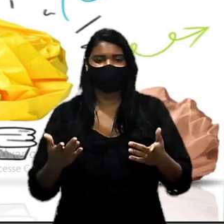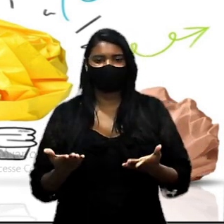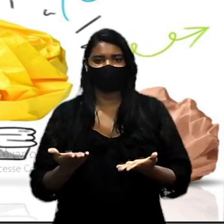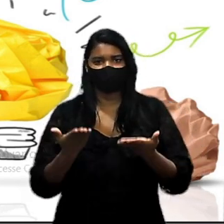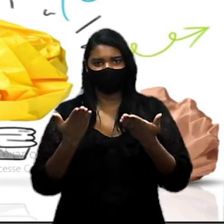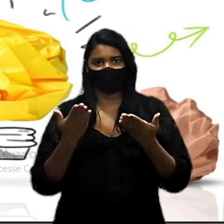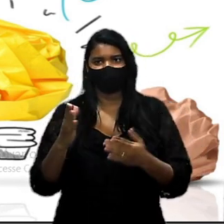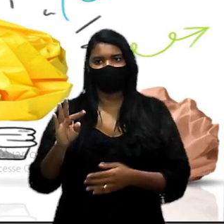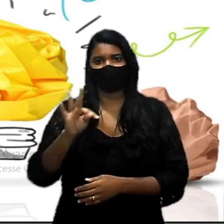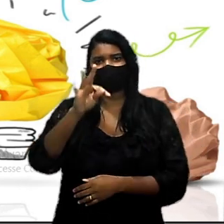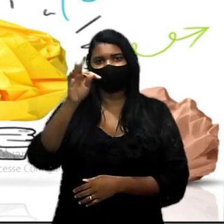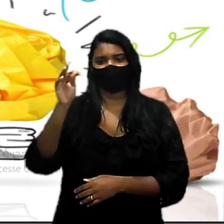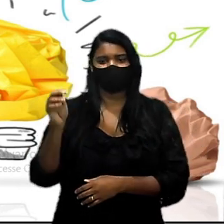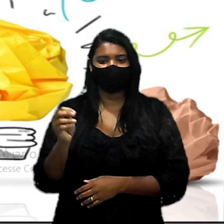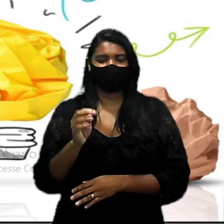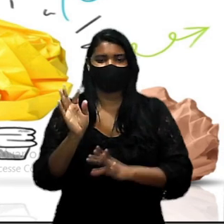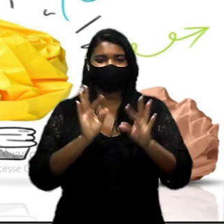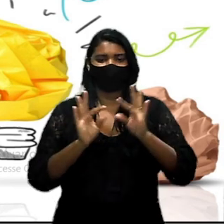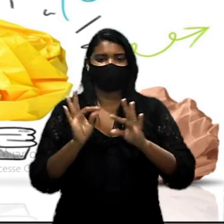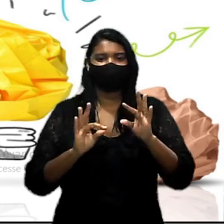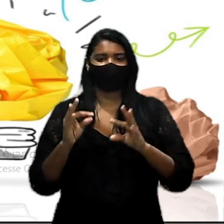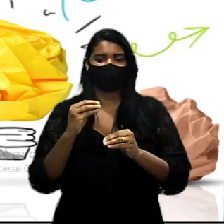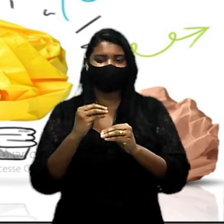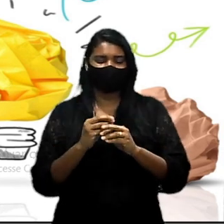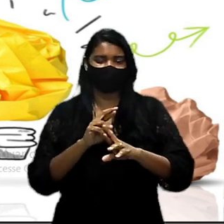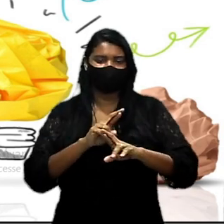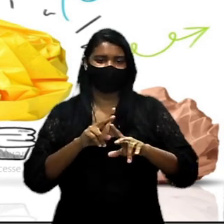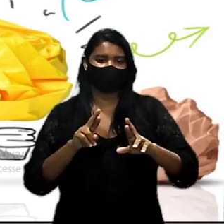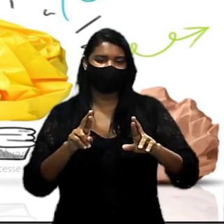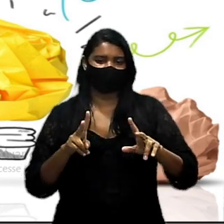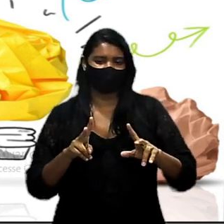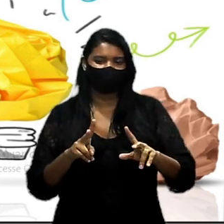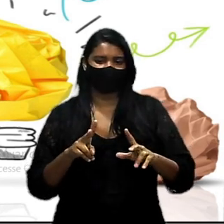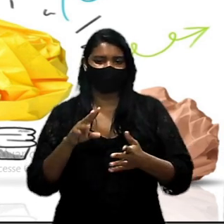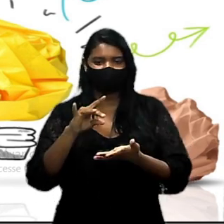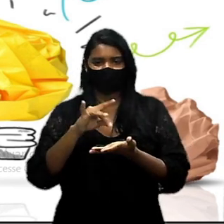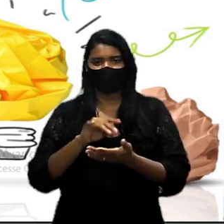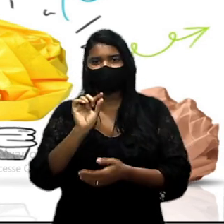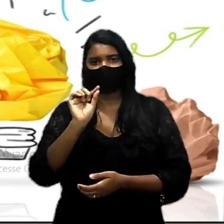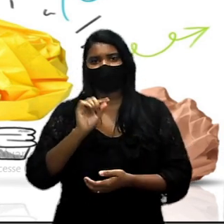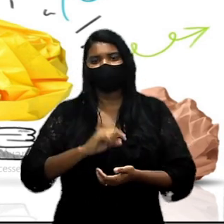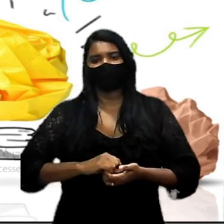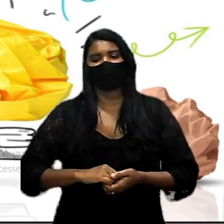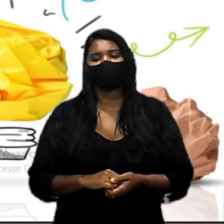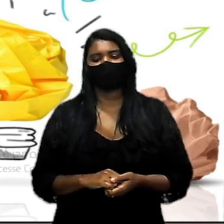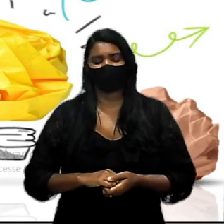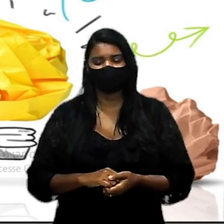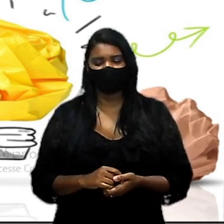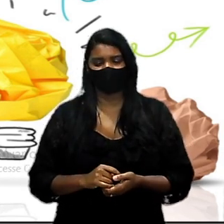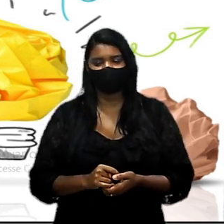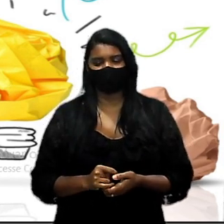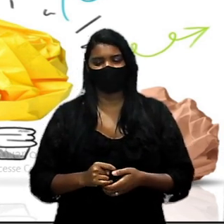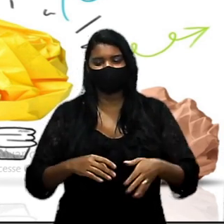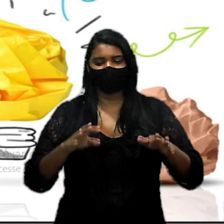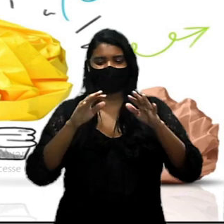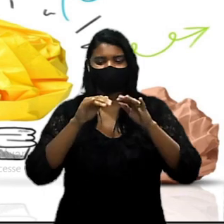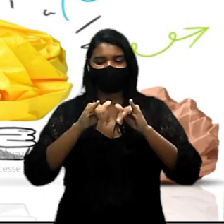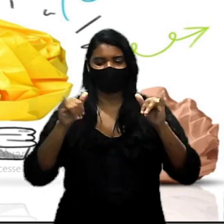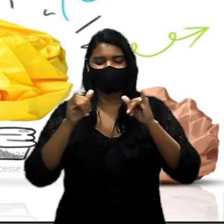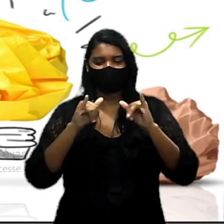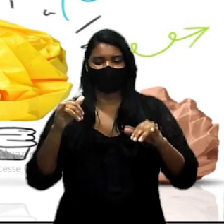permeiam toda a organização, nas diferentes setores. Para quê? Para que essa informação,